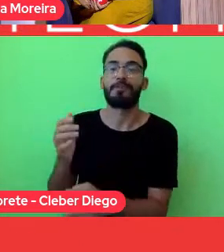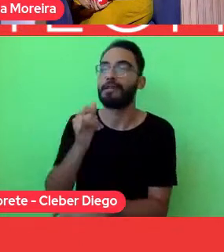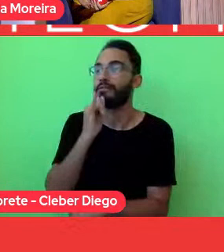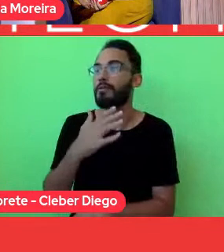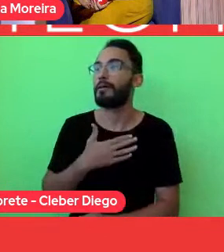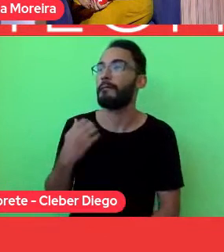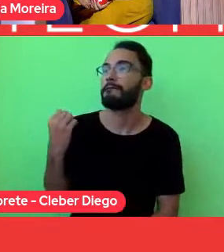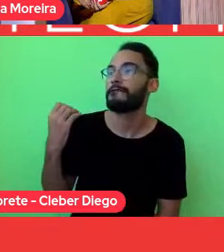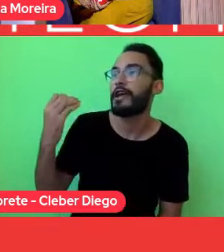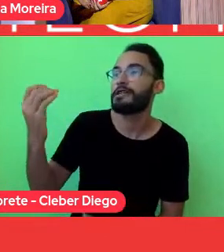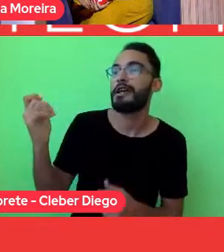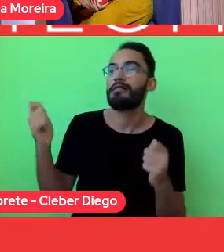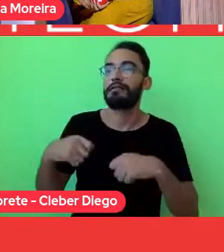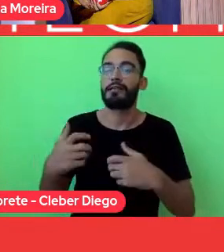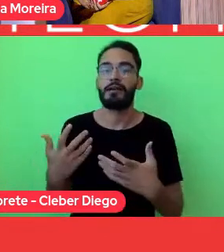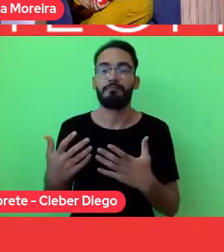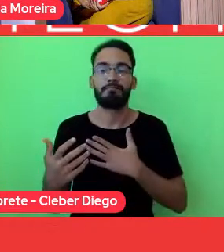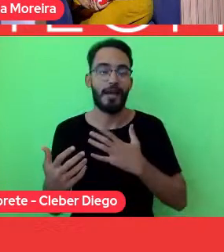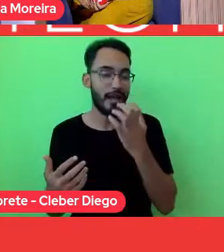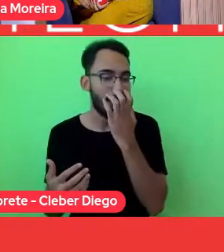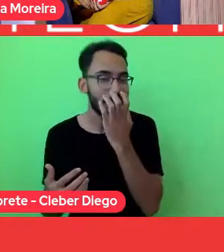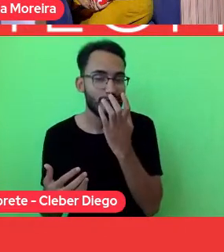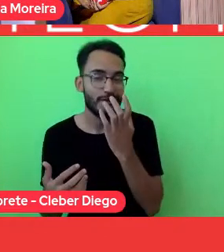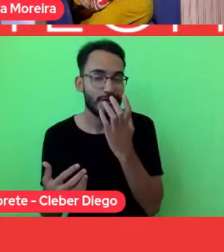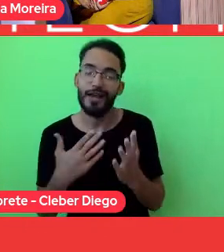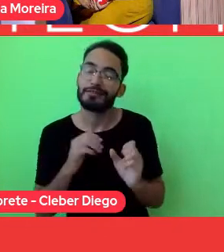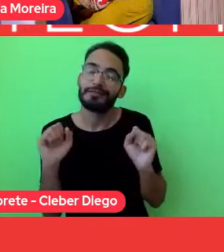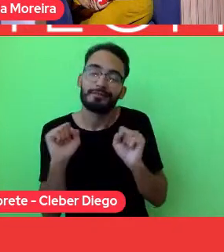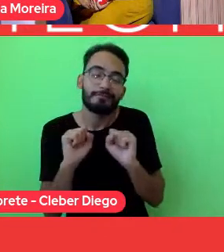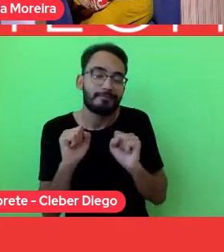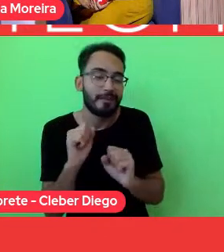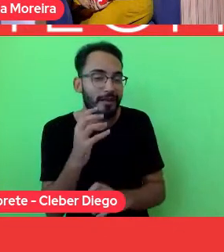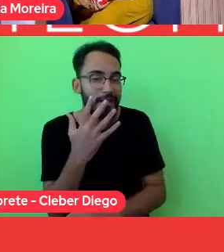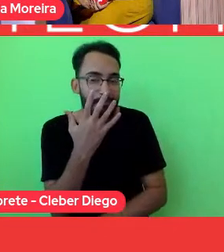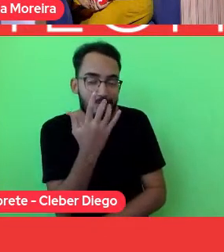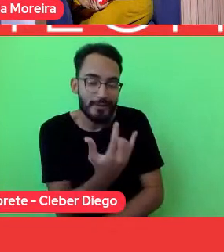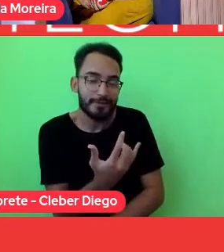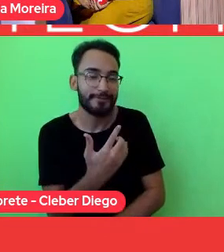viajar, de ter a minha cachorra, que eu sou apaixonada, de beber